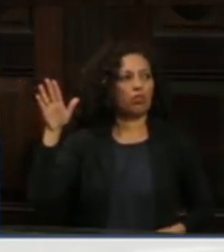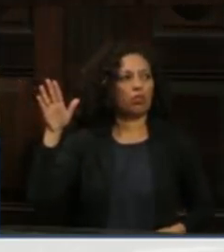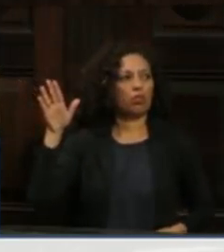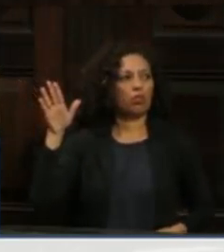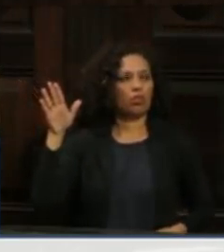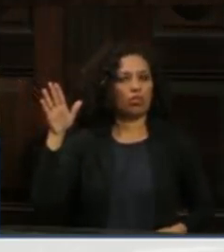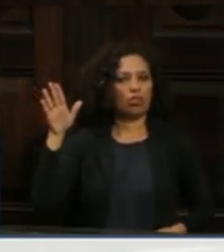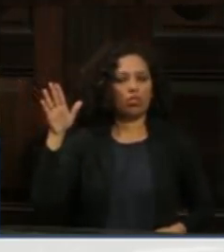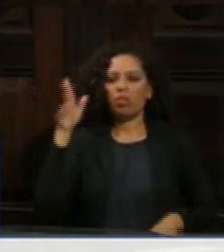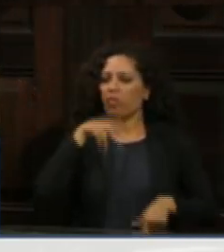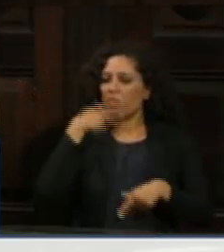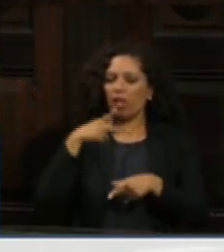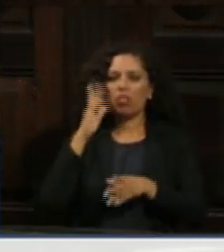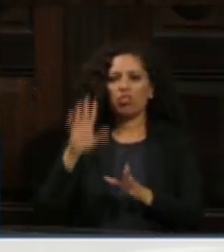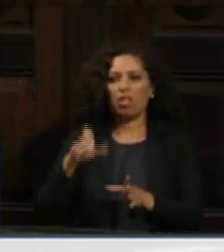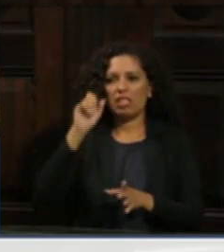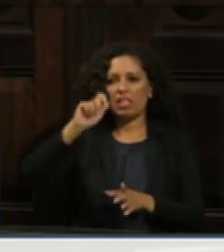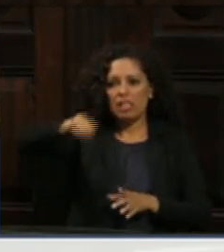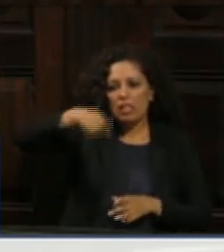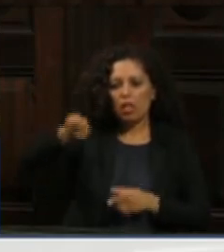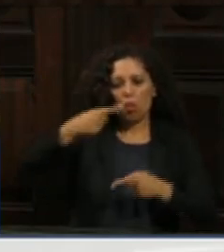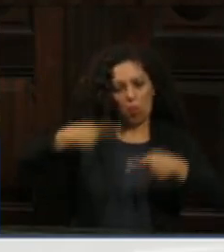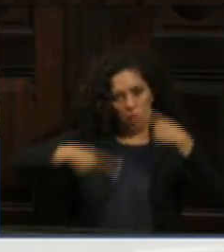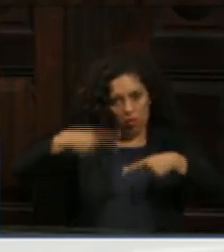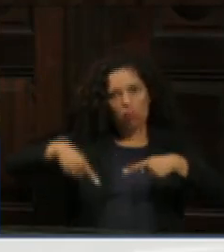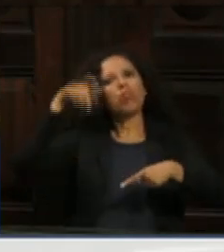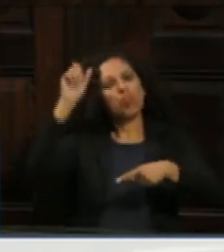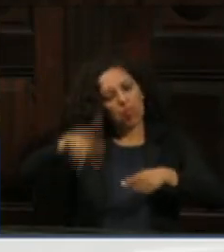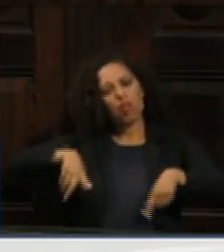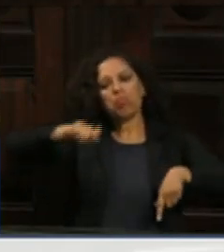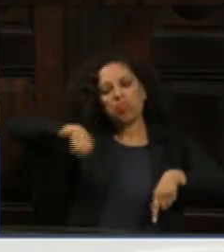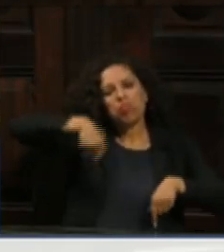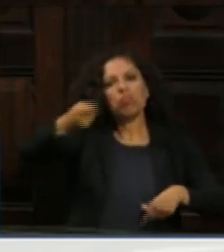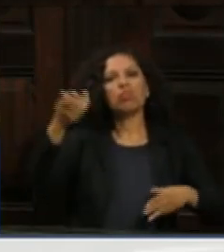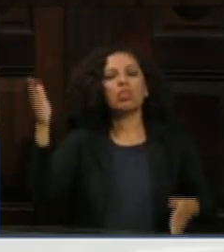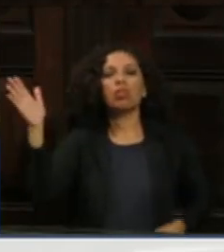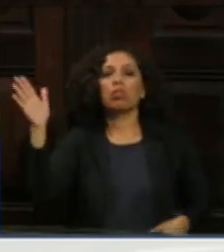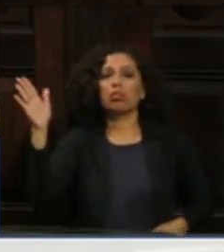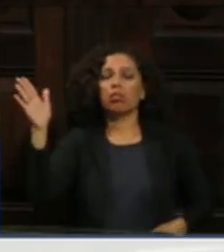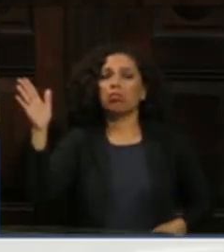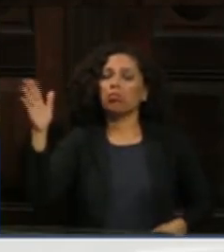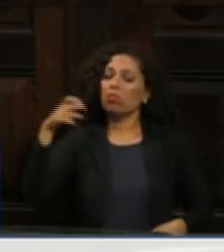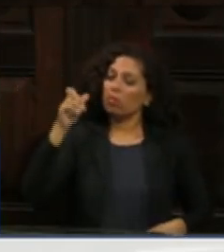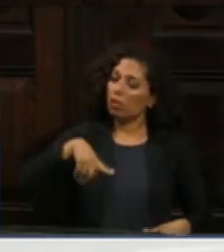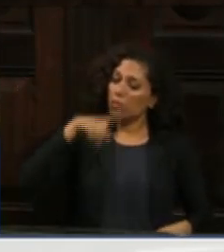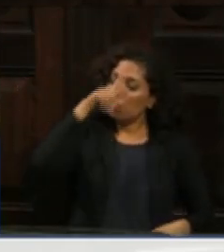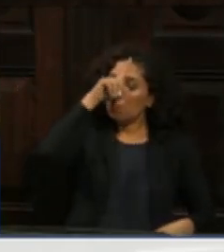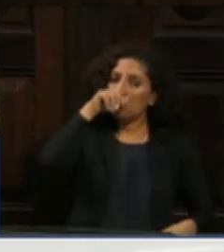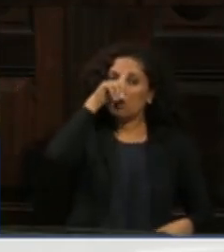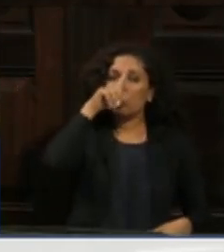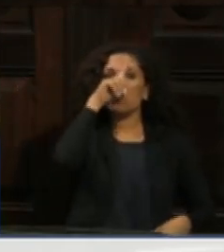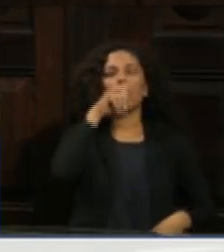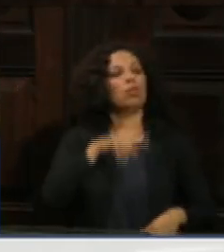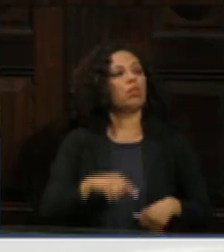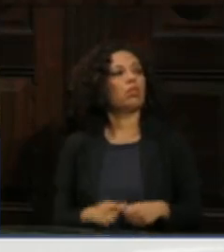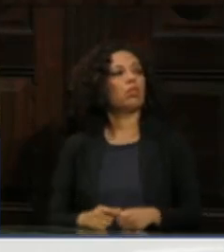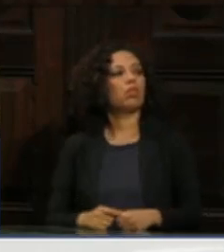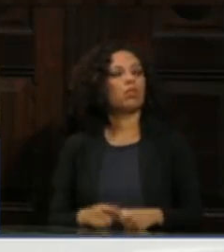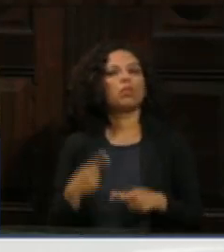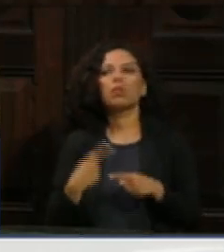anestesiado, enfim, contaminado por uma lógica a partir da qual a atividade política